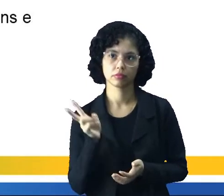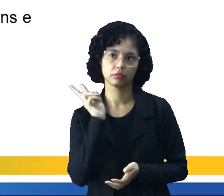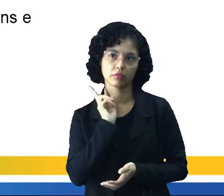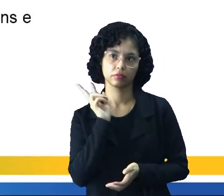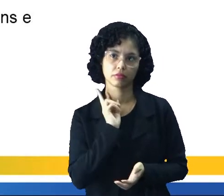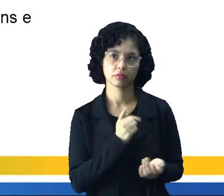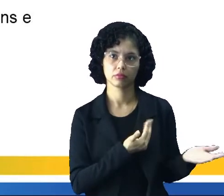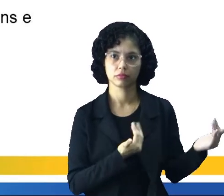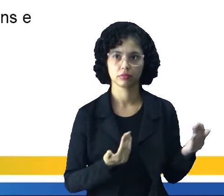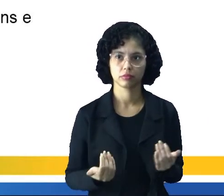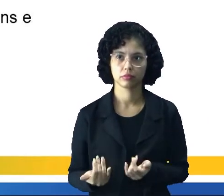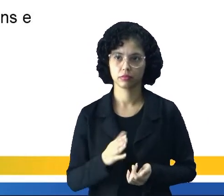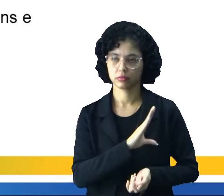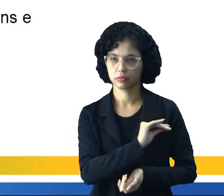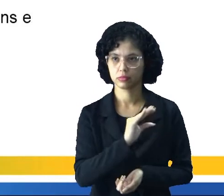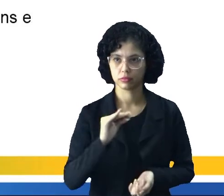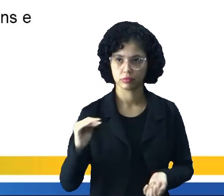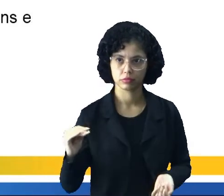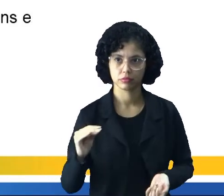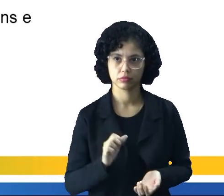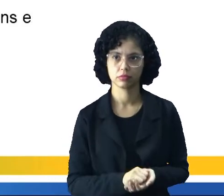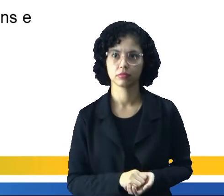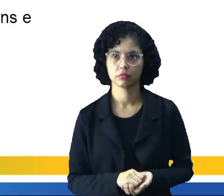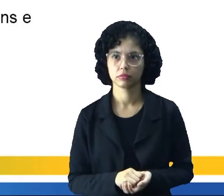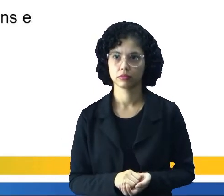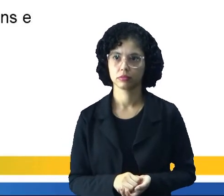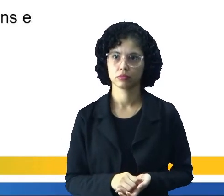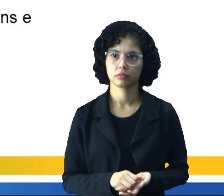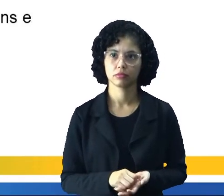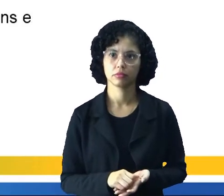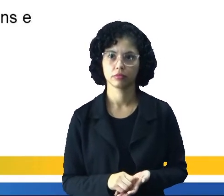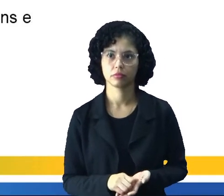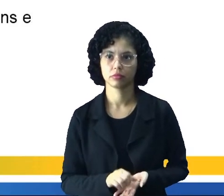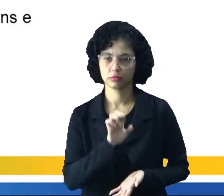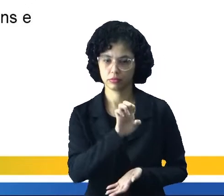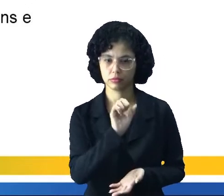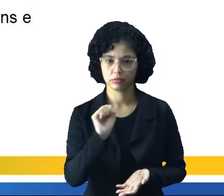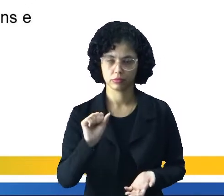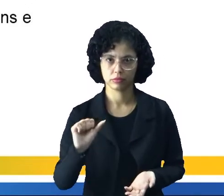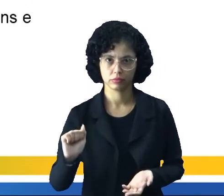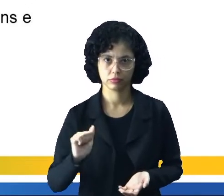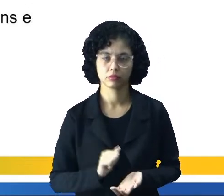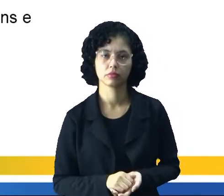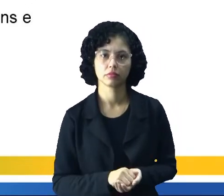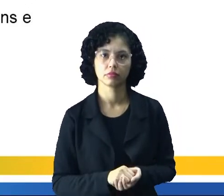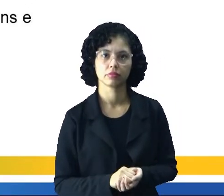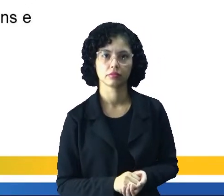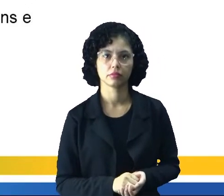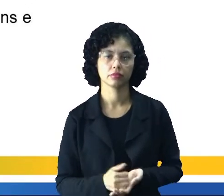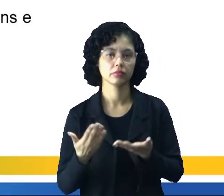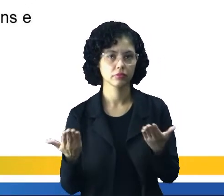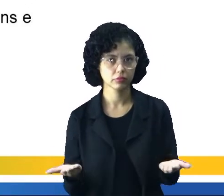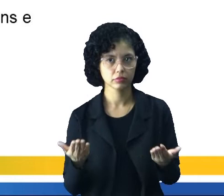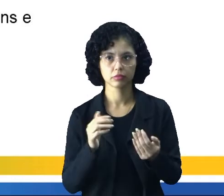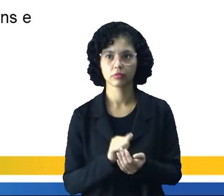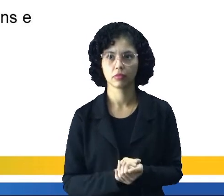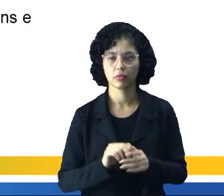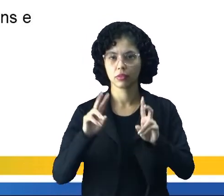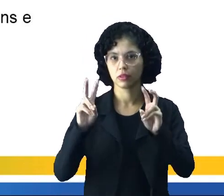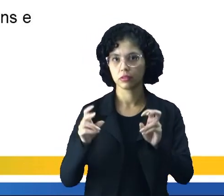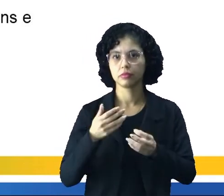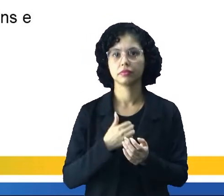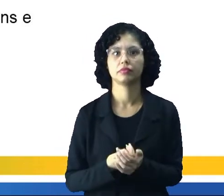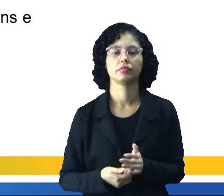Vítimas, jovens e adolescentes e o pronome ali esses, tá? De azul, para se referir ao